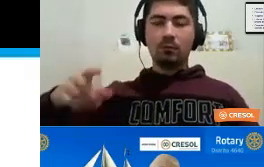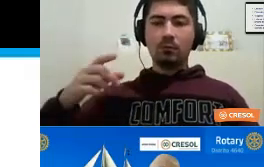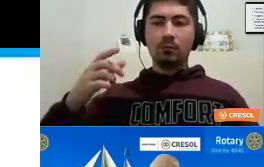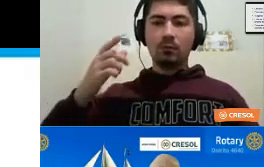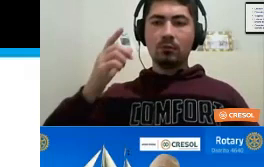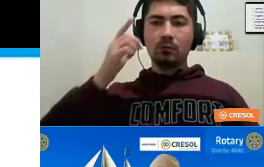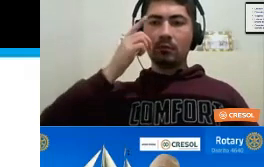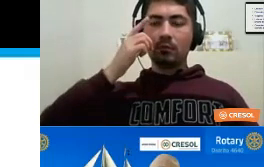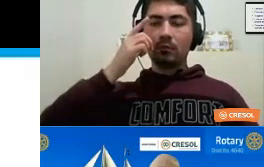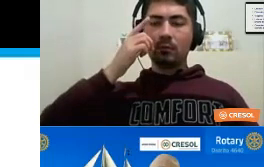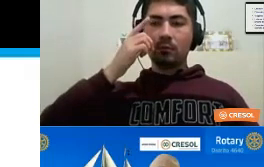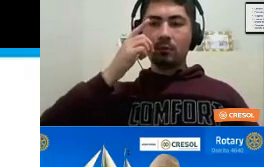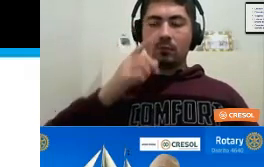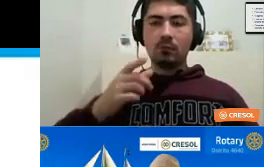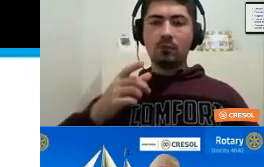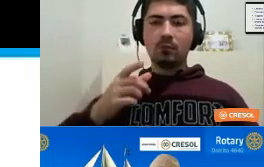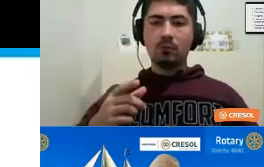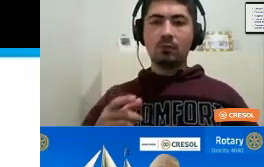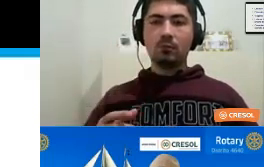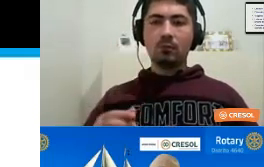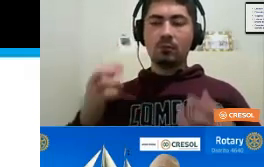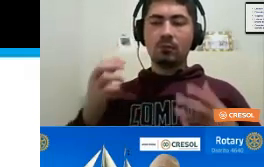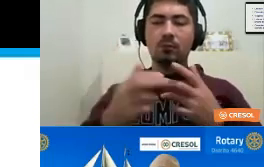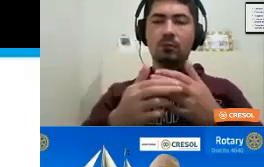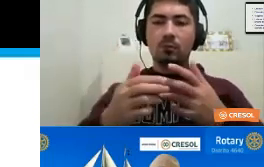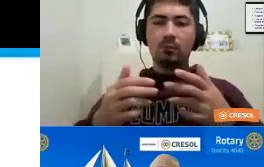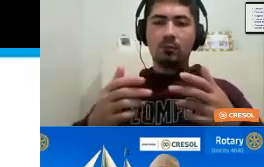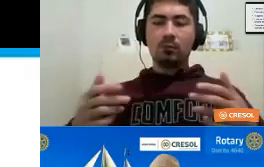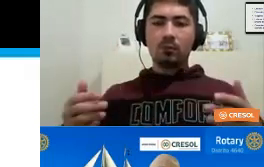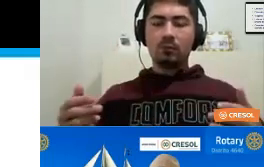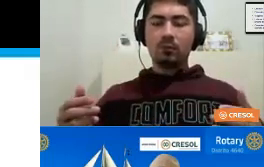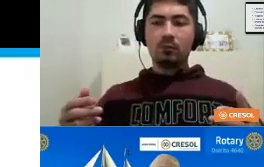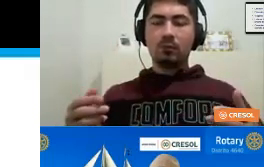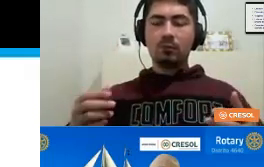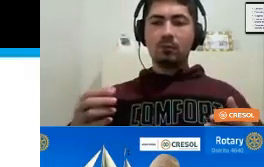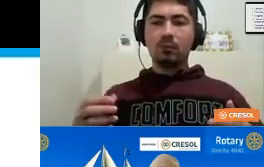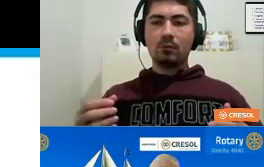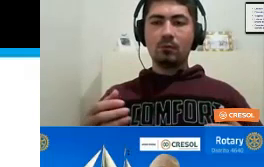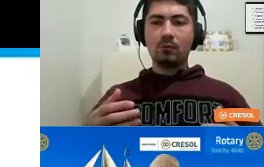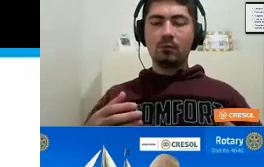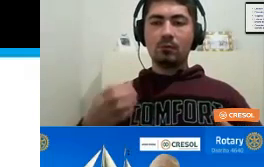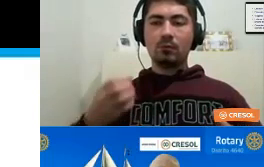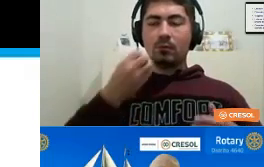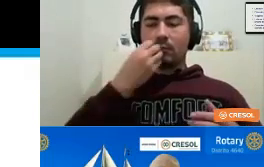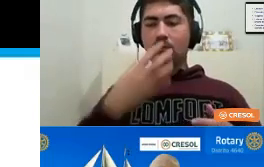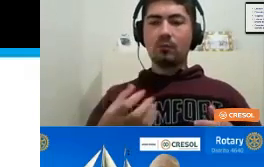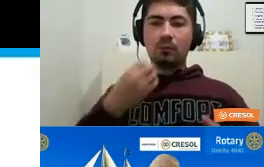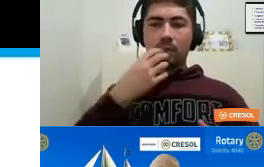parceria, realizado tantos projetos grandiosos em nosso